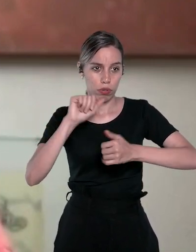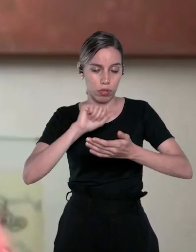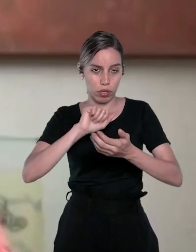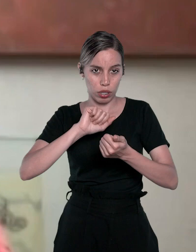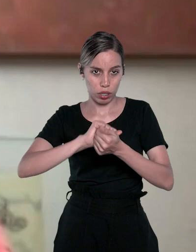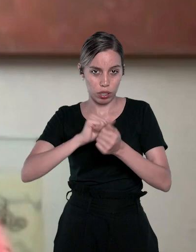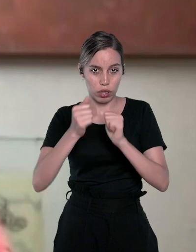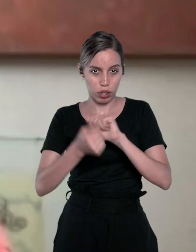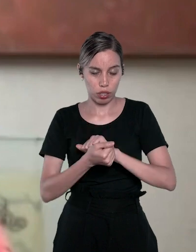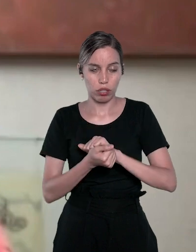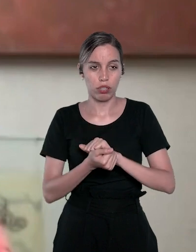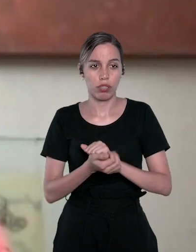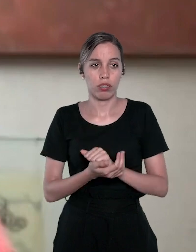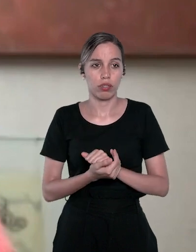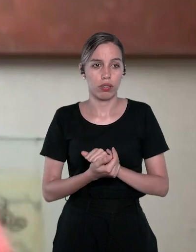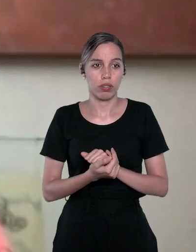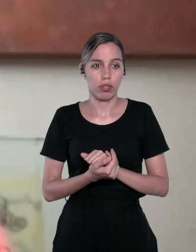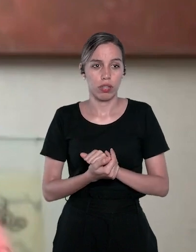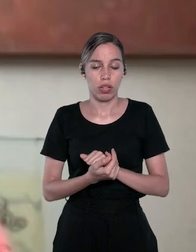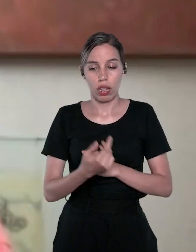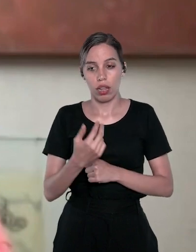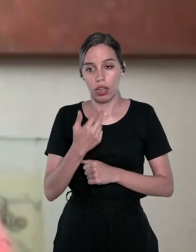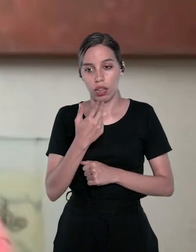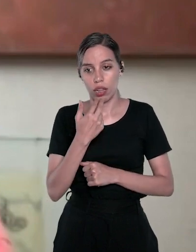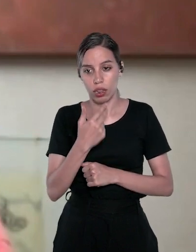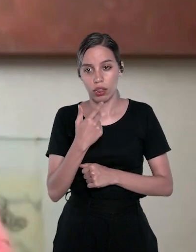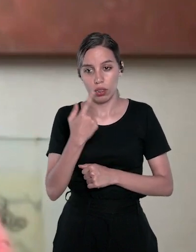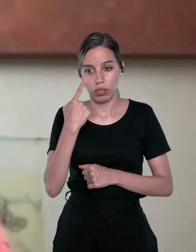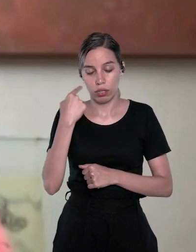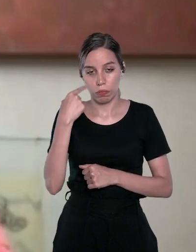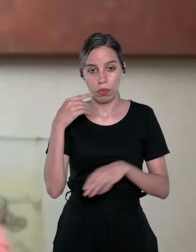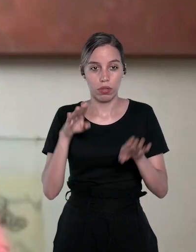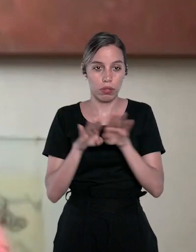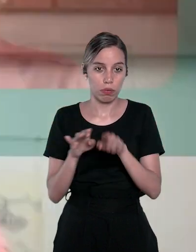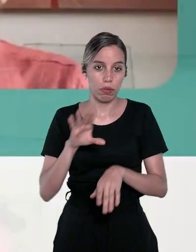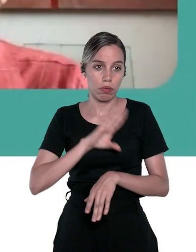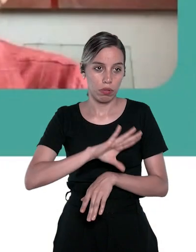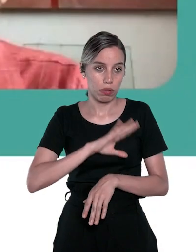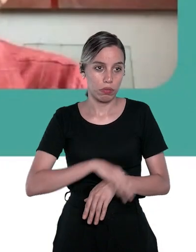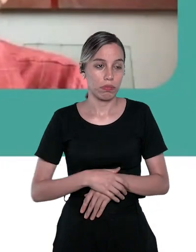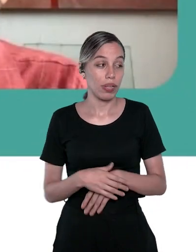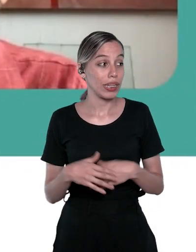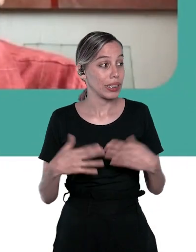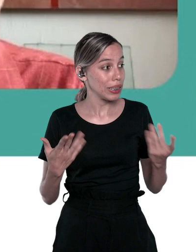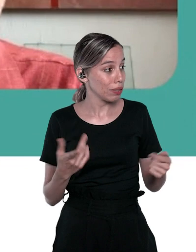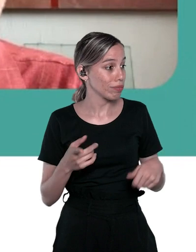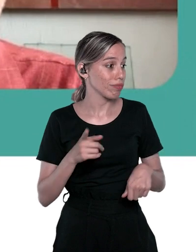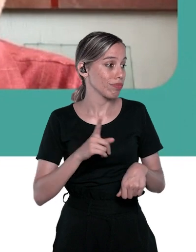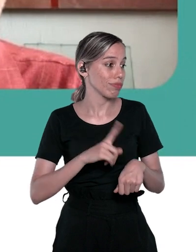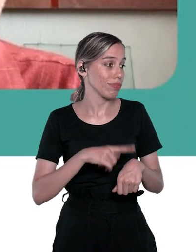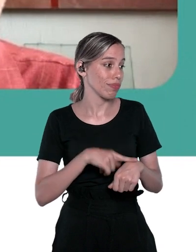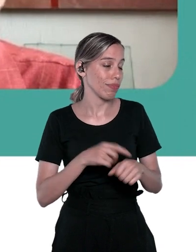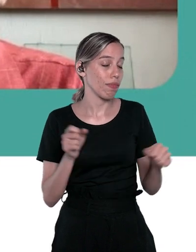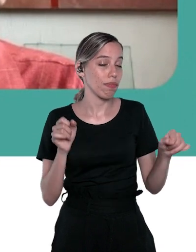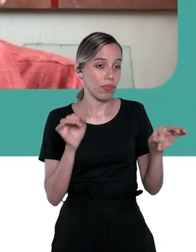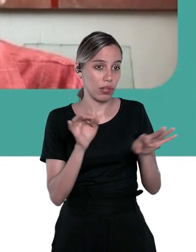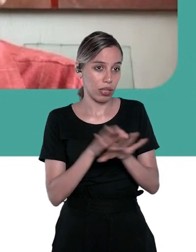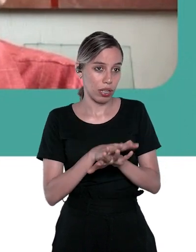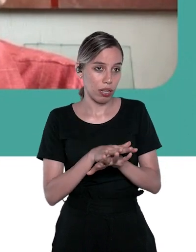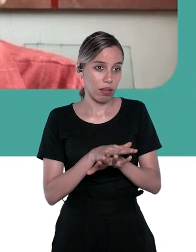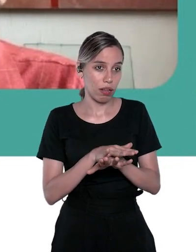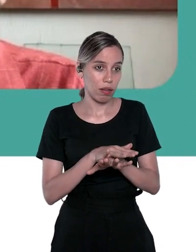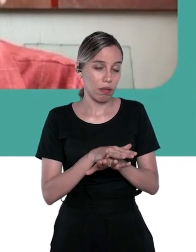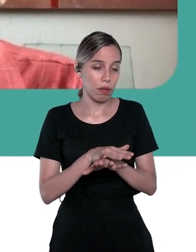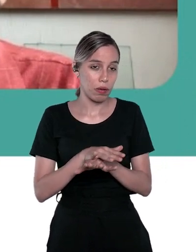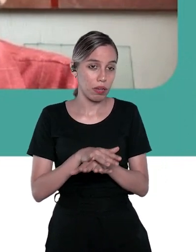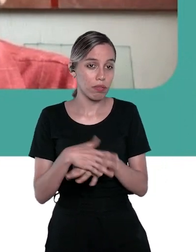espanhola e em língua portuguesa. Maravilha. Regis, nosso tempo finalizou